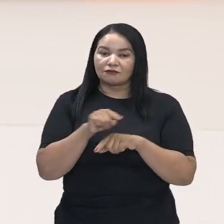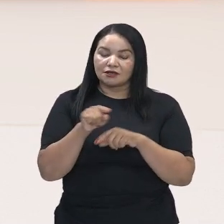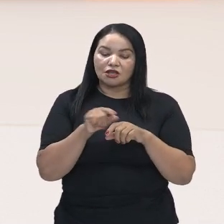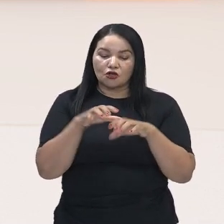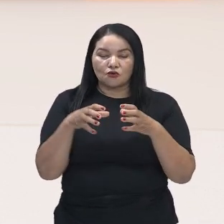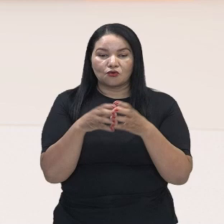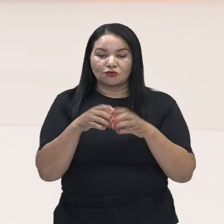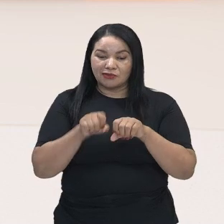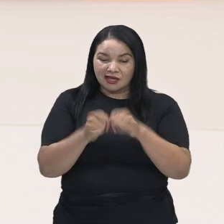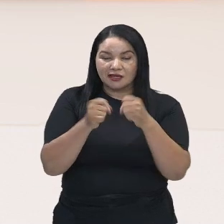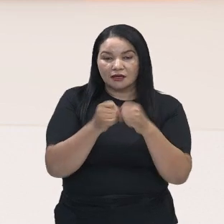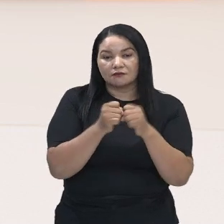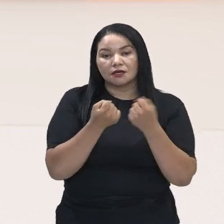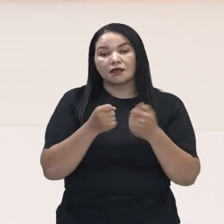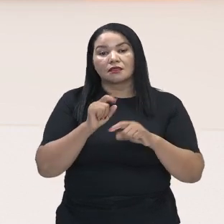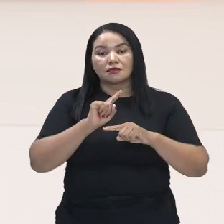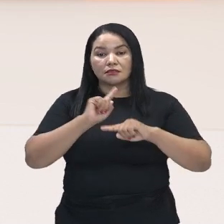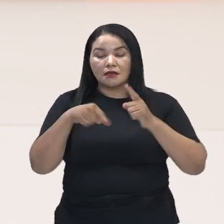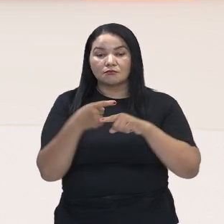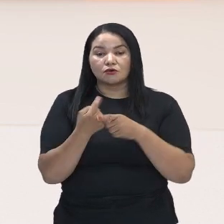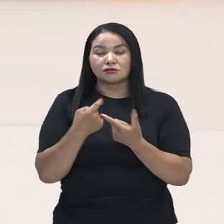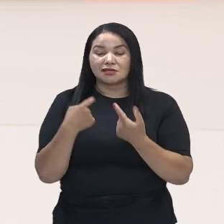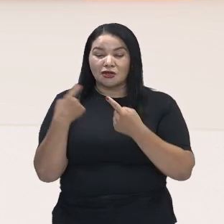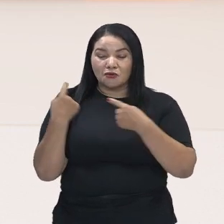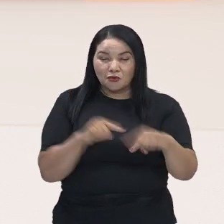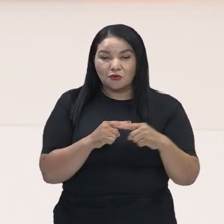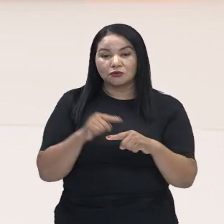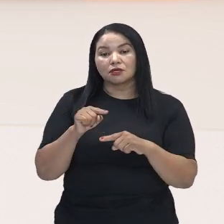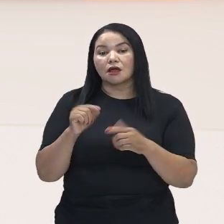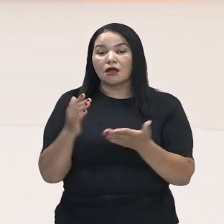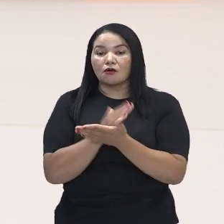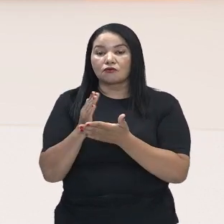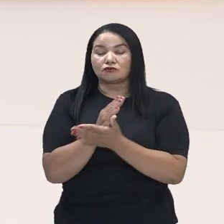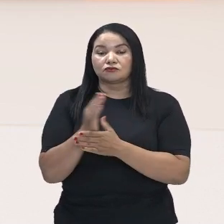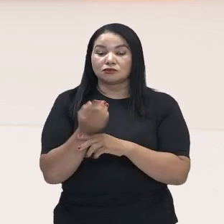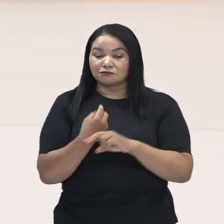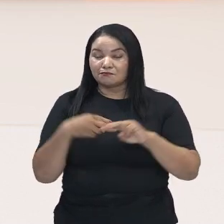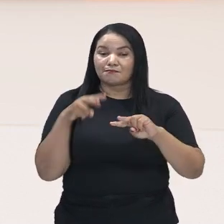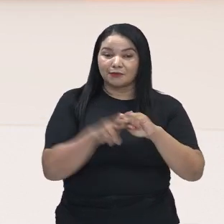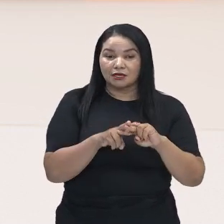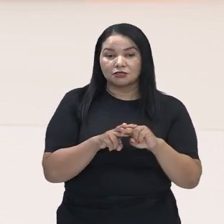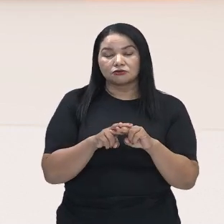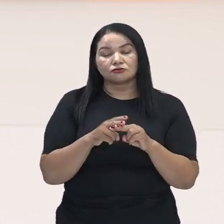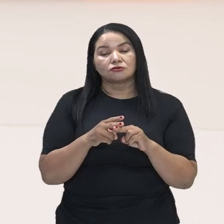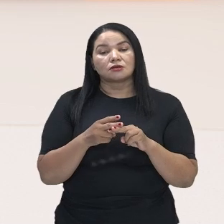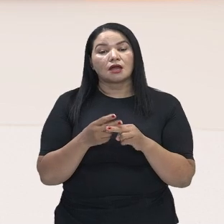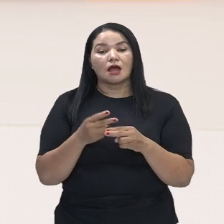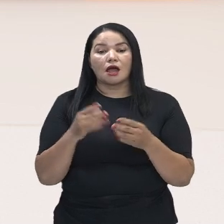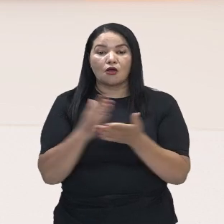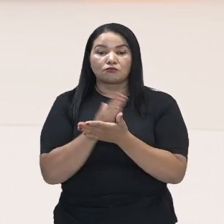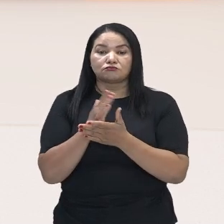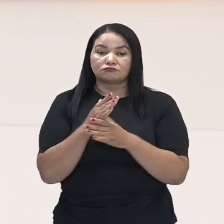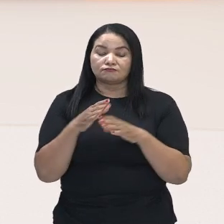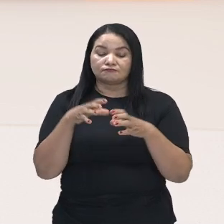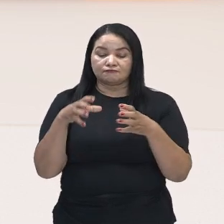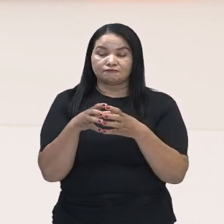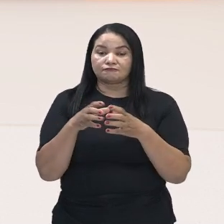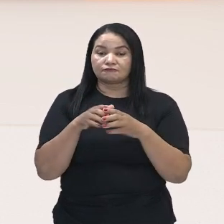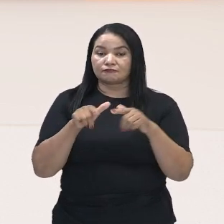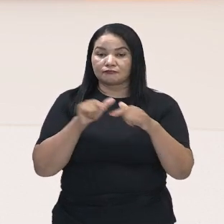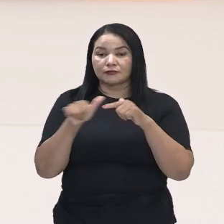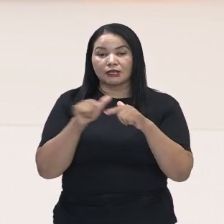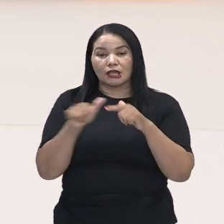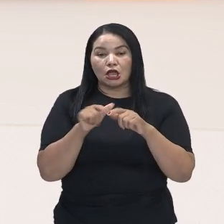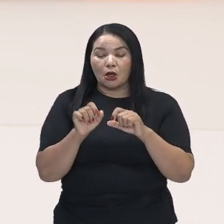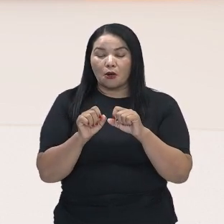ser reprimido, vários protestantes serão presos. Então, os trabalhadores, eles vão se organizar de